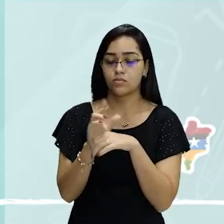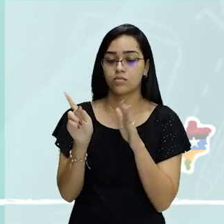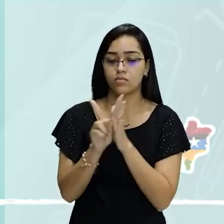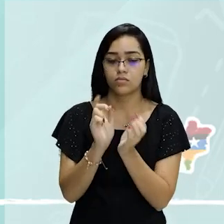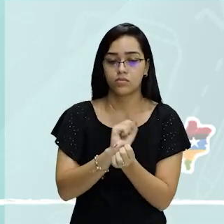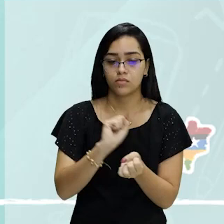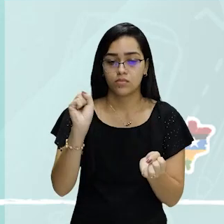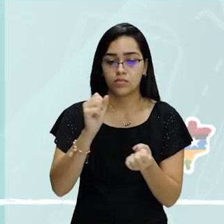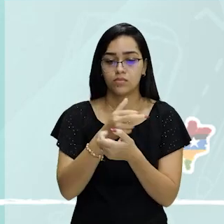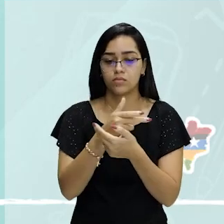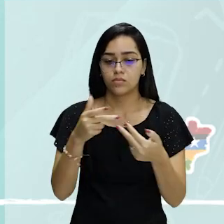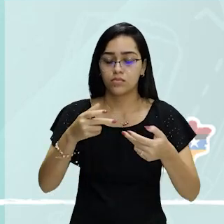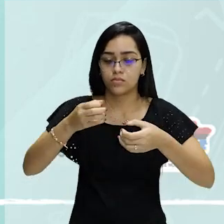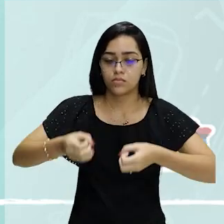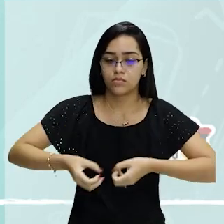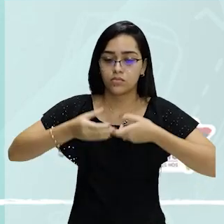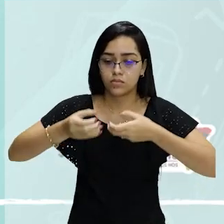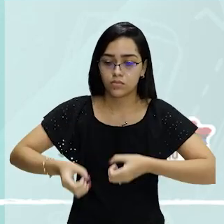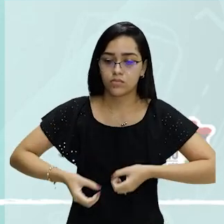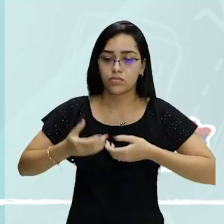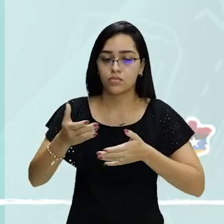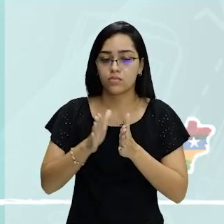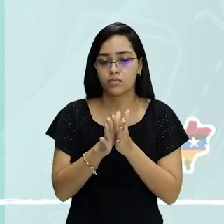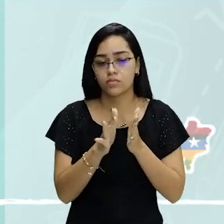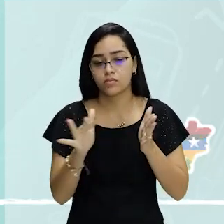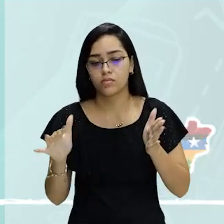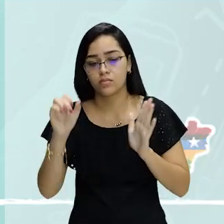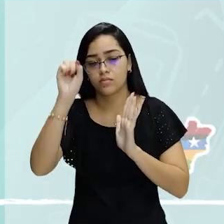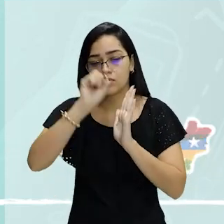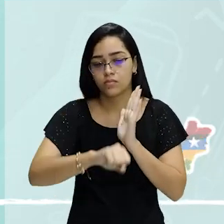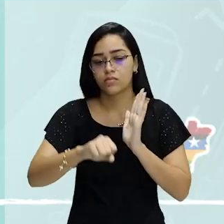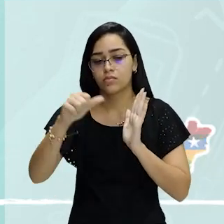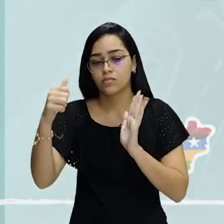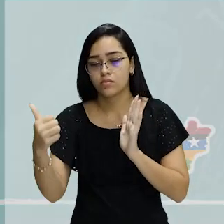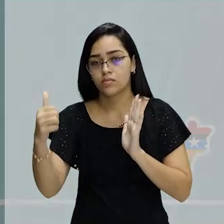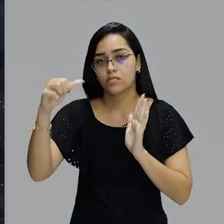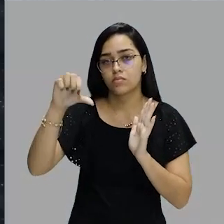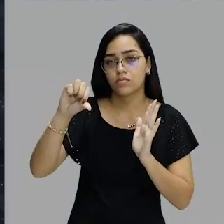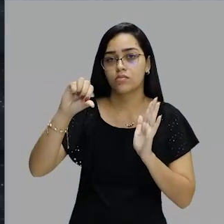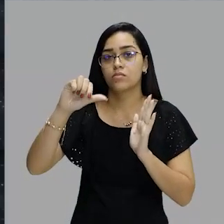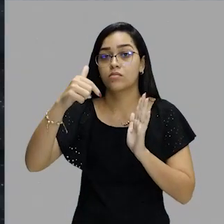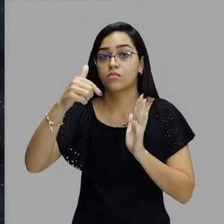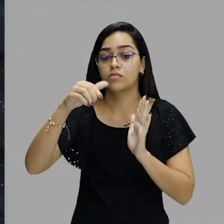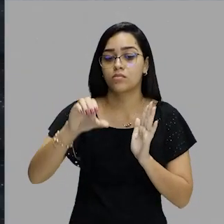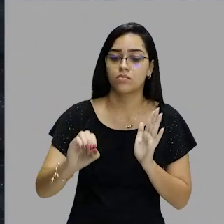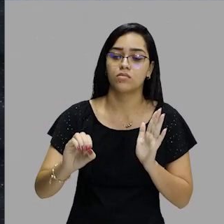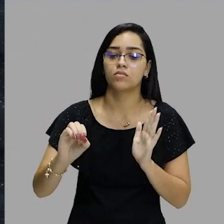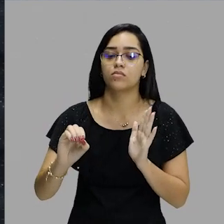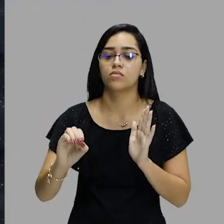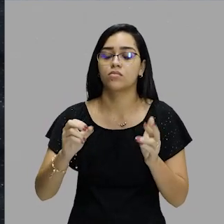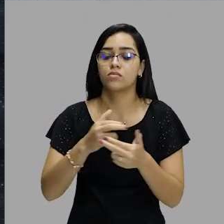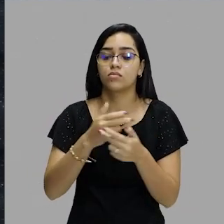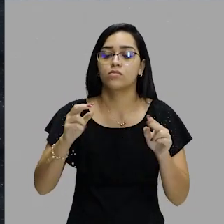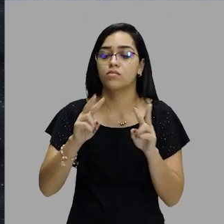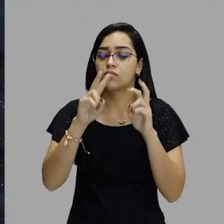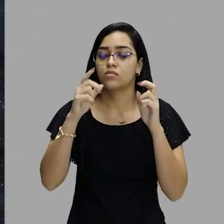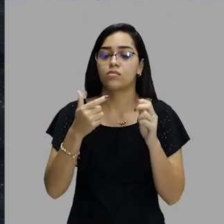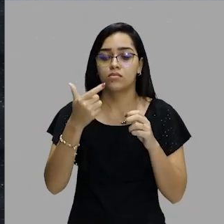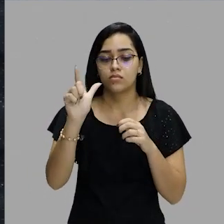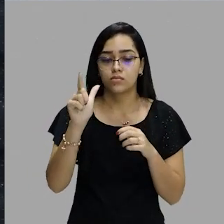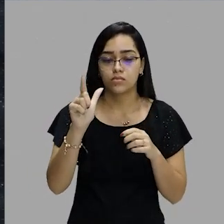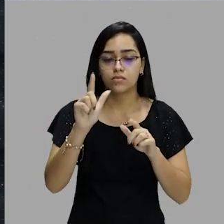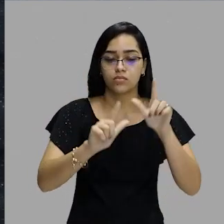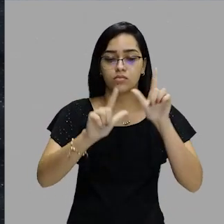cunho abolicionista, uma entre várias que se manifestaram em número cada vez maior ao longo do século XIX e XX, reivindicando